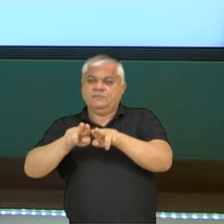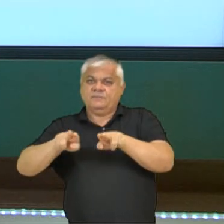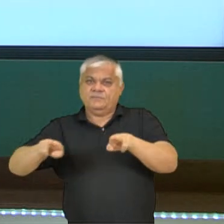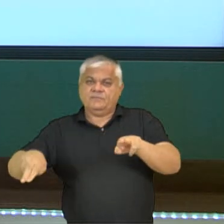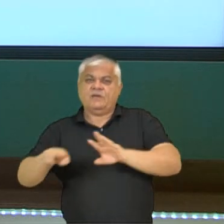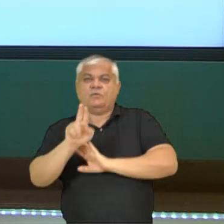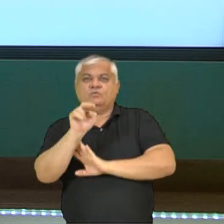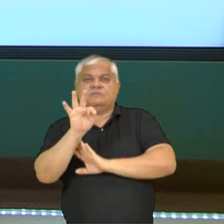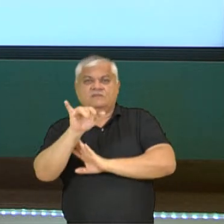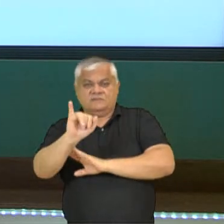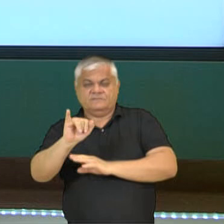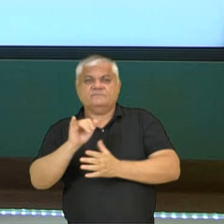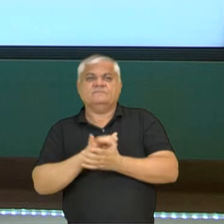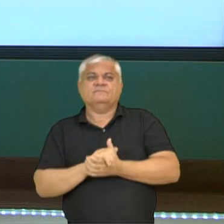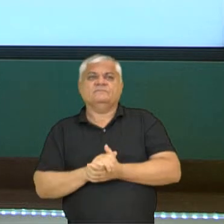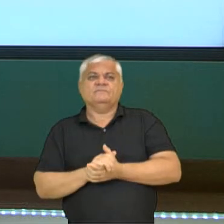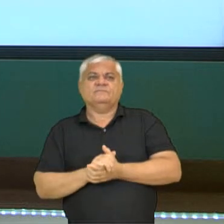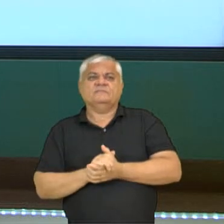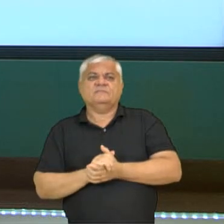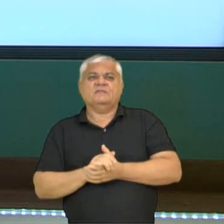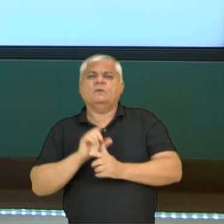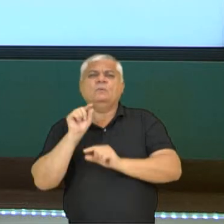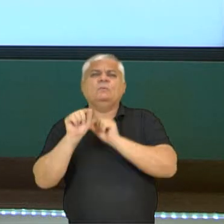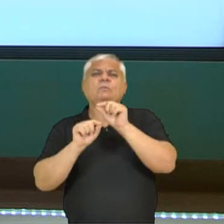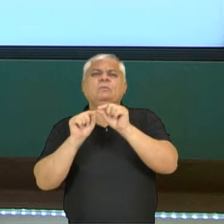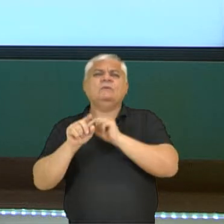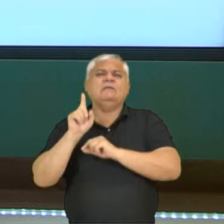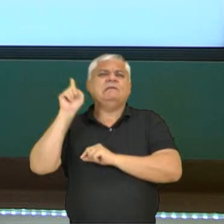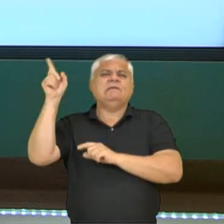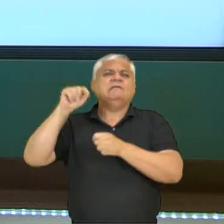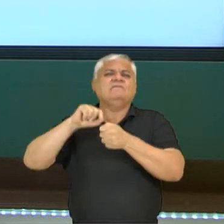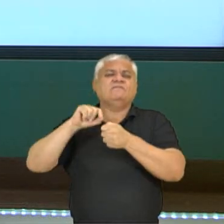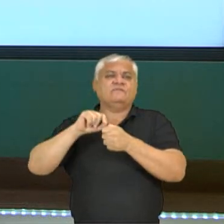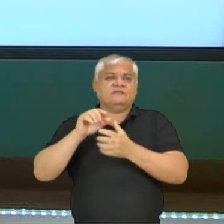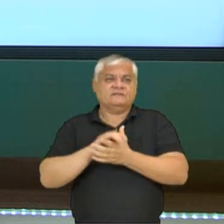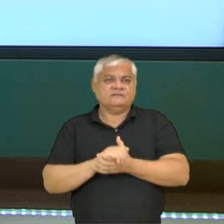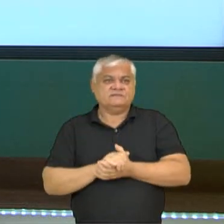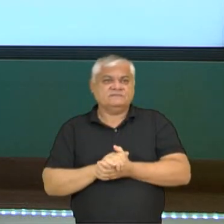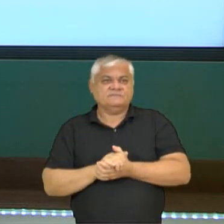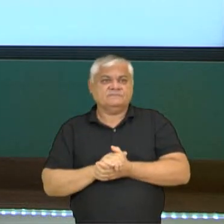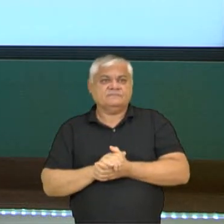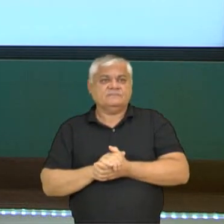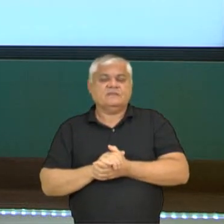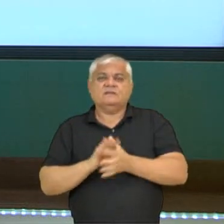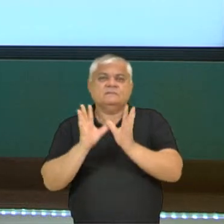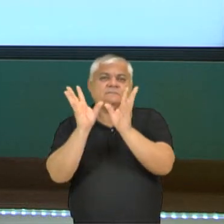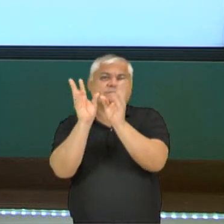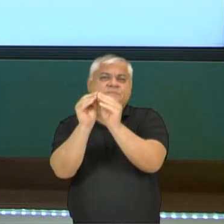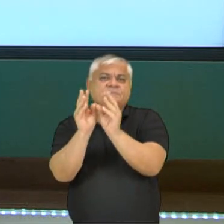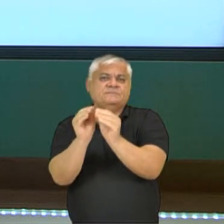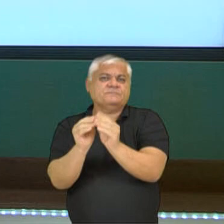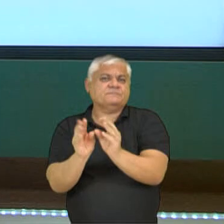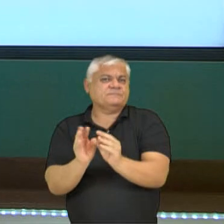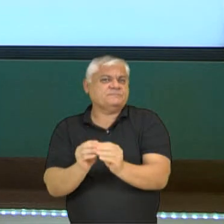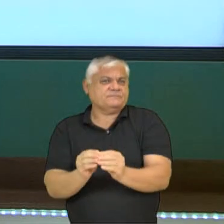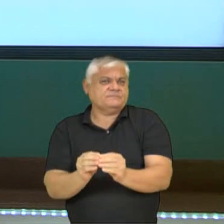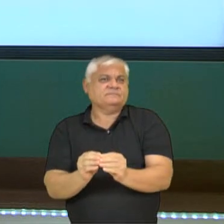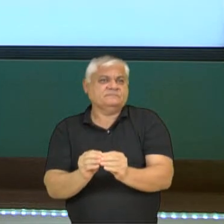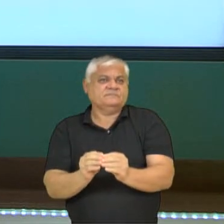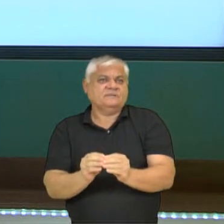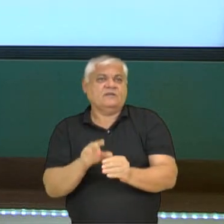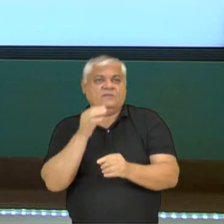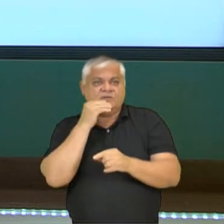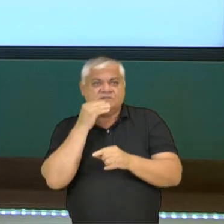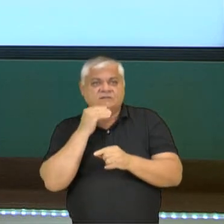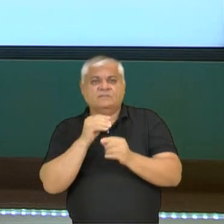UTI. Então, o que o exercício mesmo fez aqui? Ele simplificou esse valor. Ele